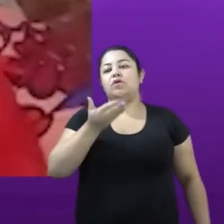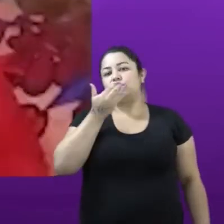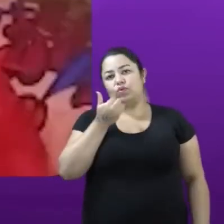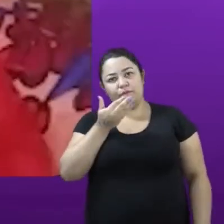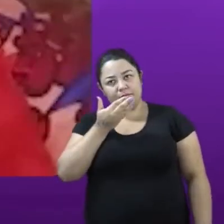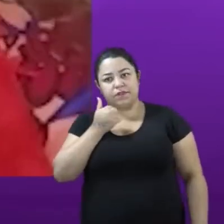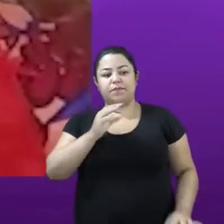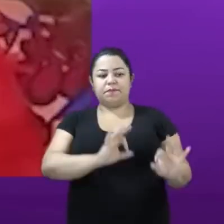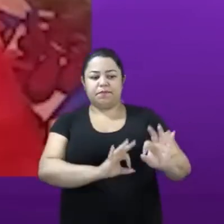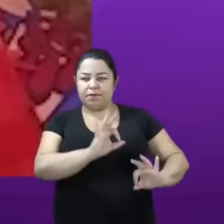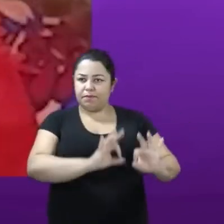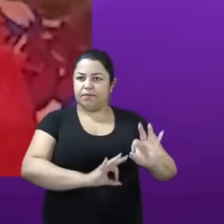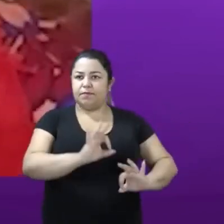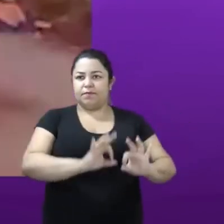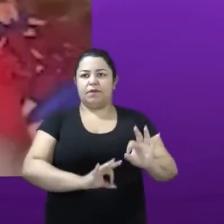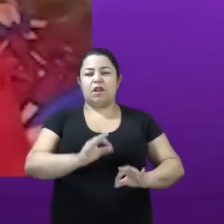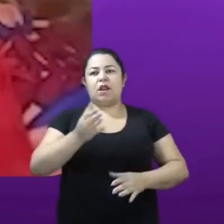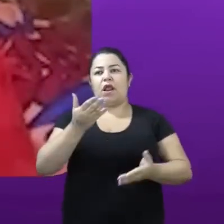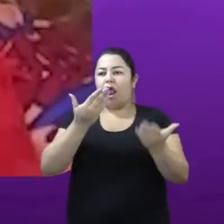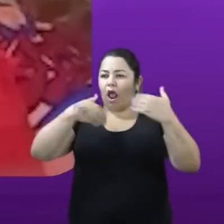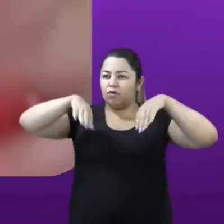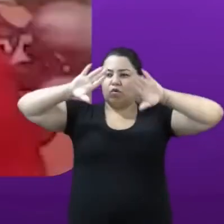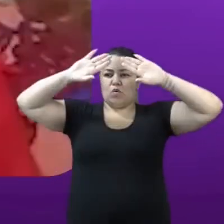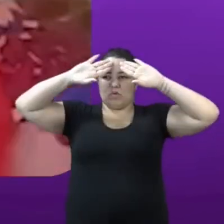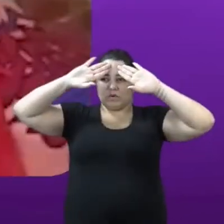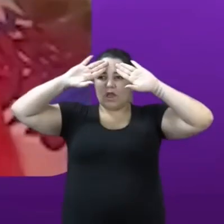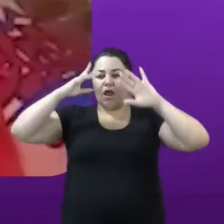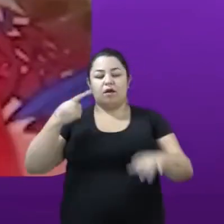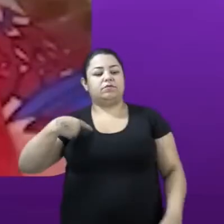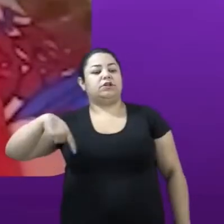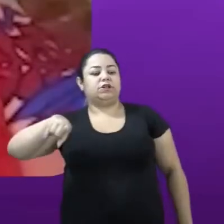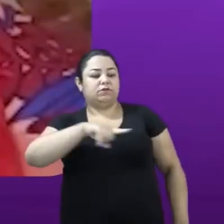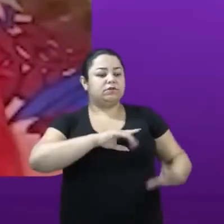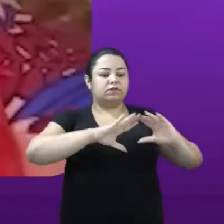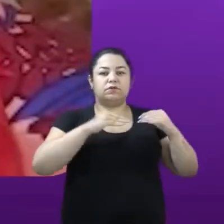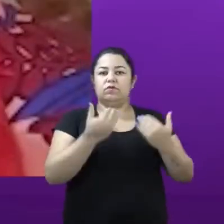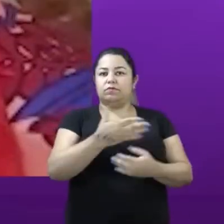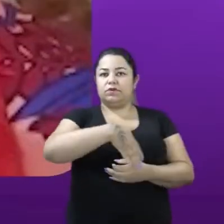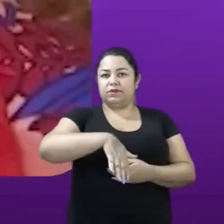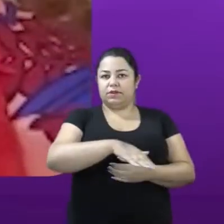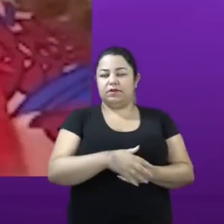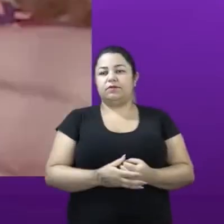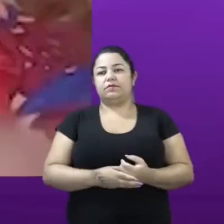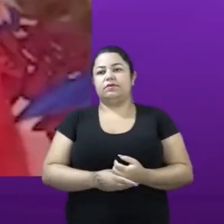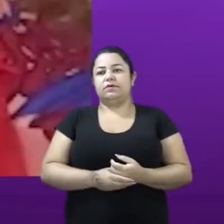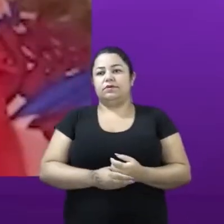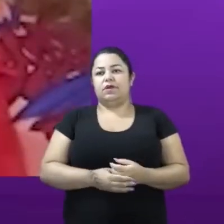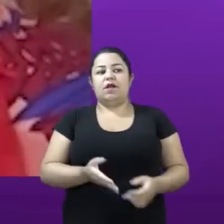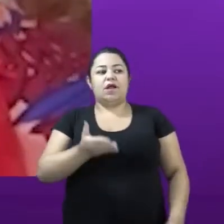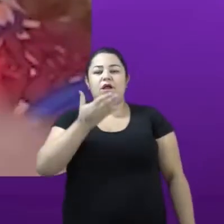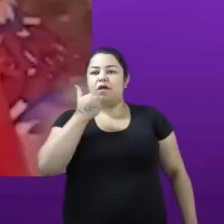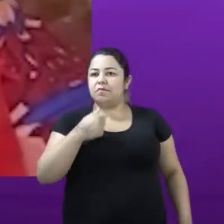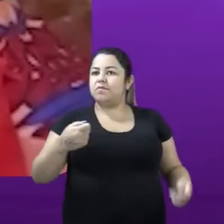comidas preparadas para o orixá, as nossas comidas preparadas para a nossa comunidade. As nossas comidas